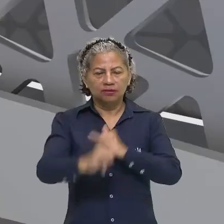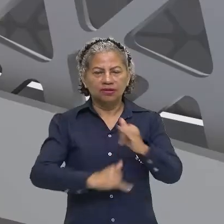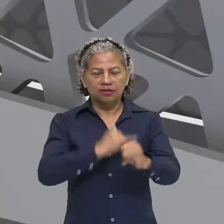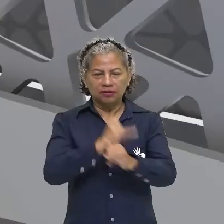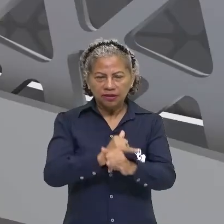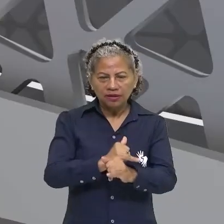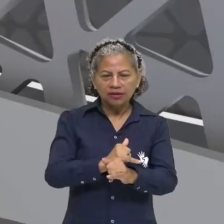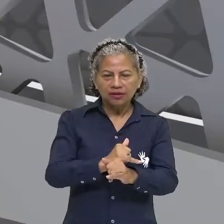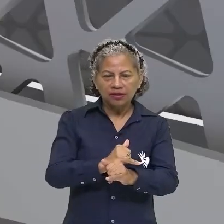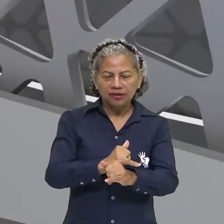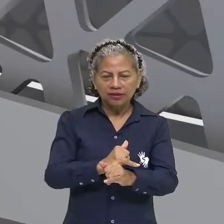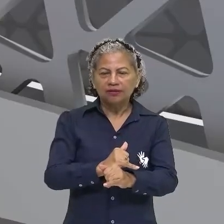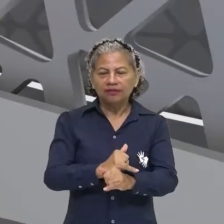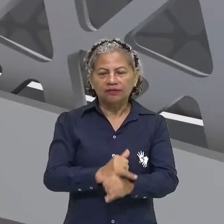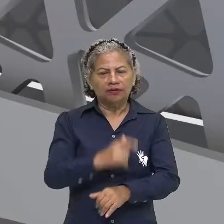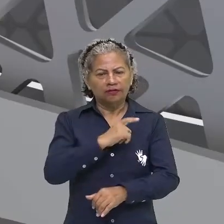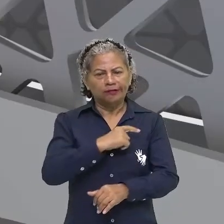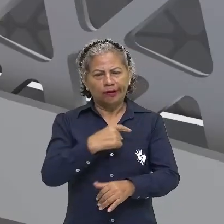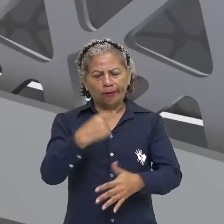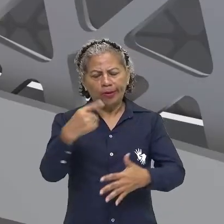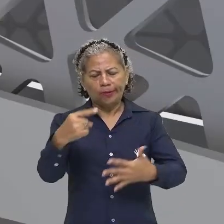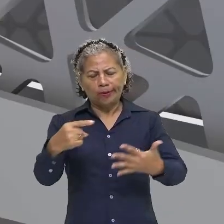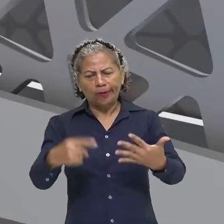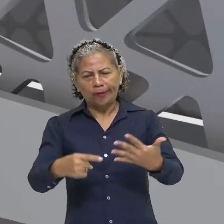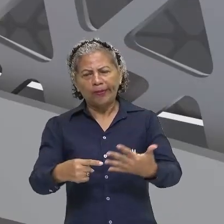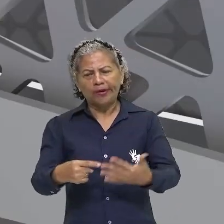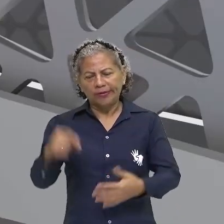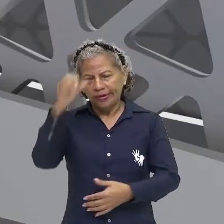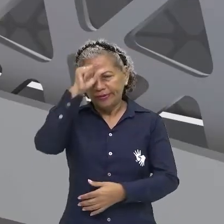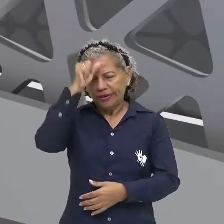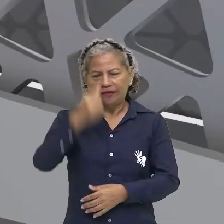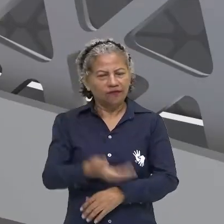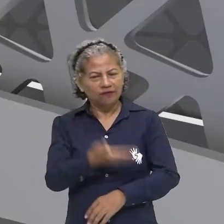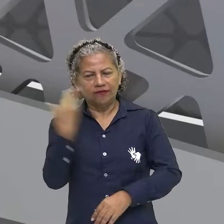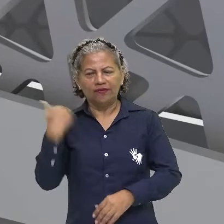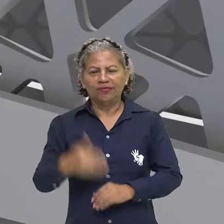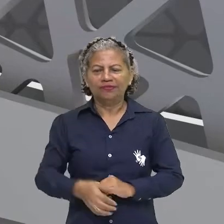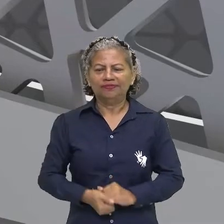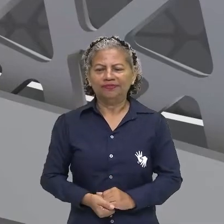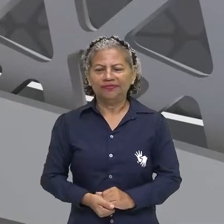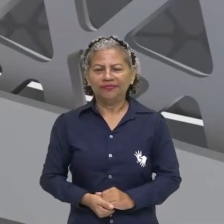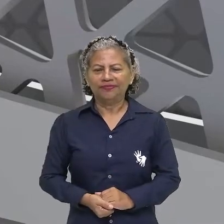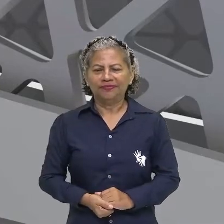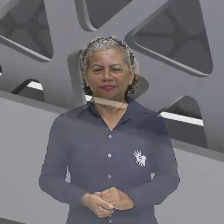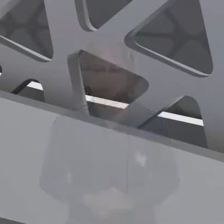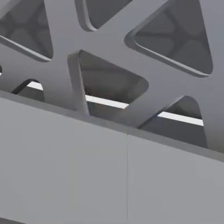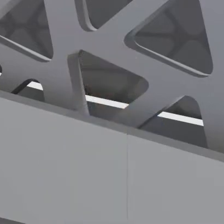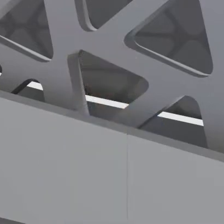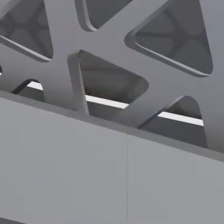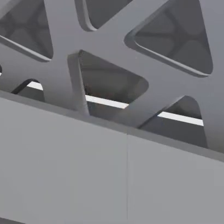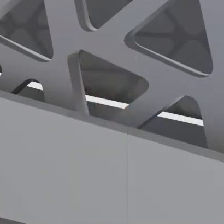é isso, tem bastante coisa para a gente ver. Então, partiu o conhecimento.